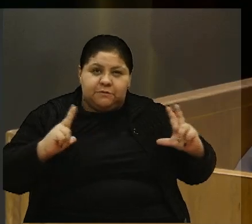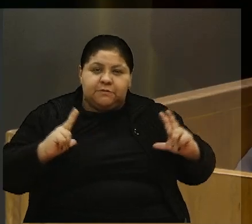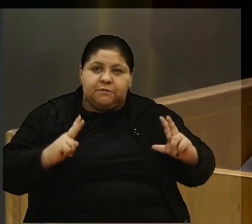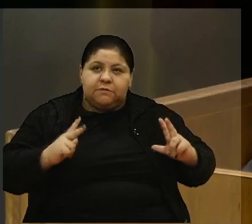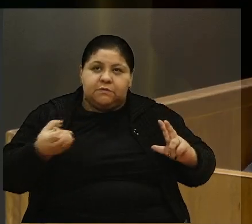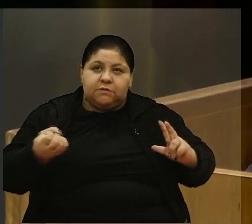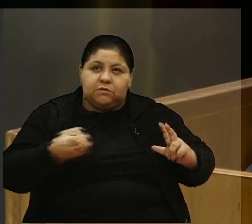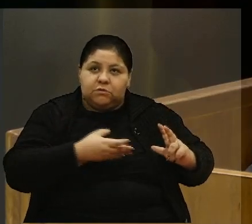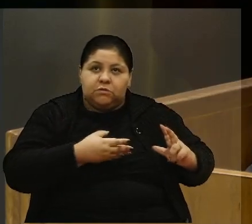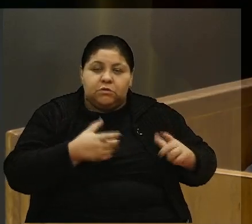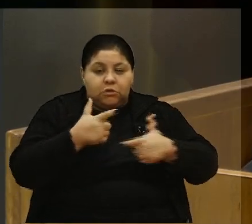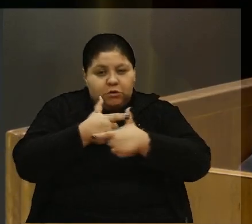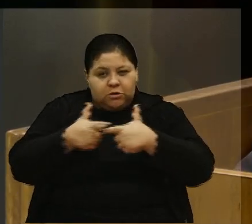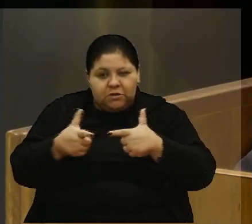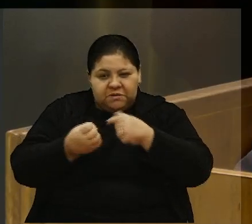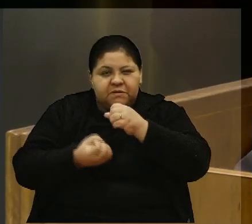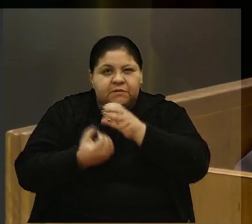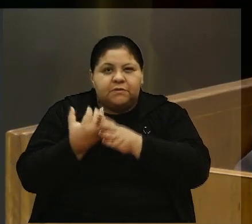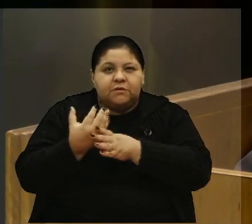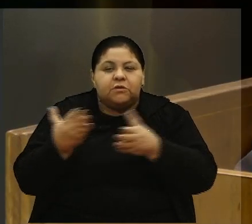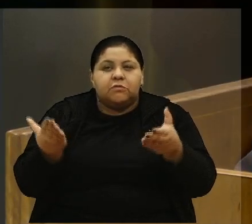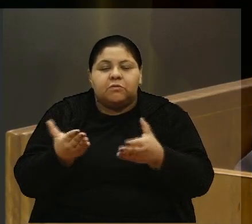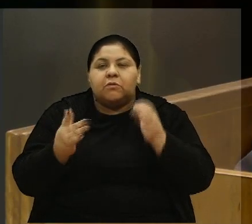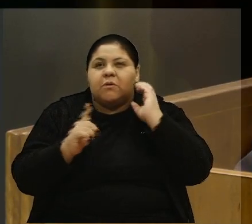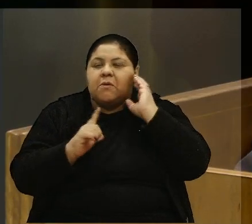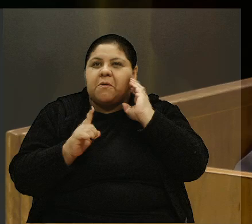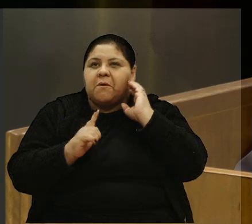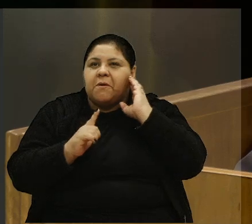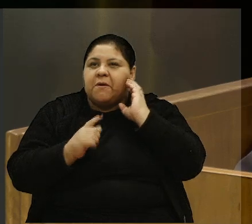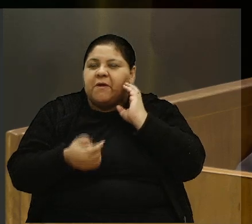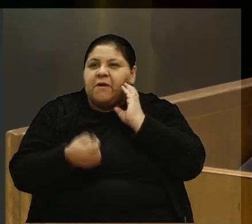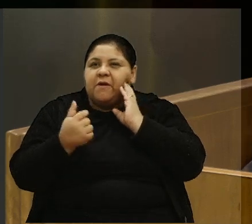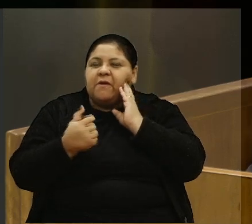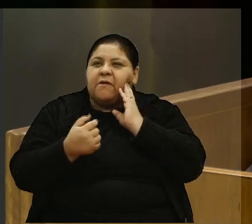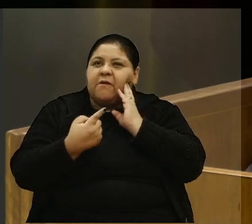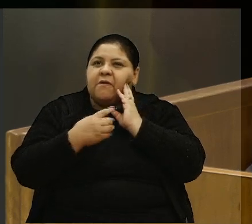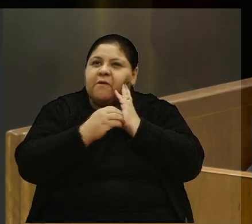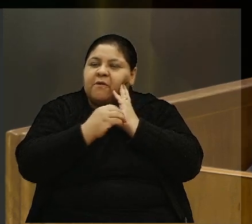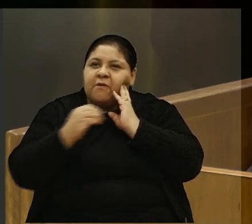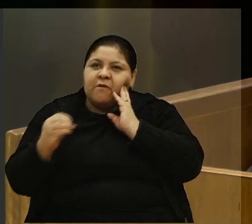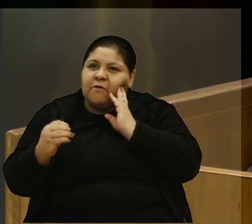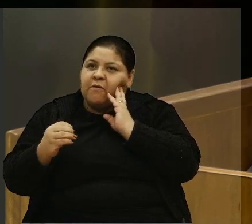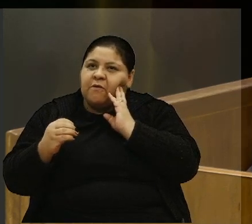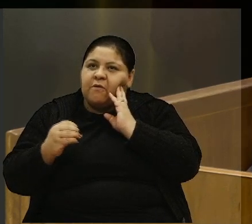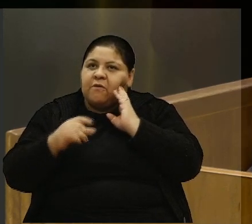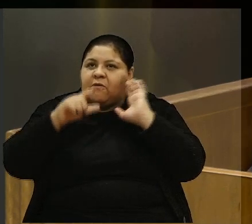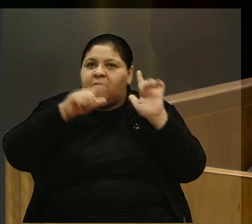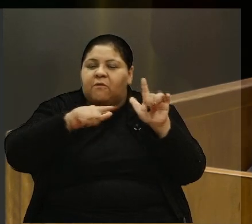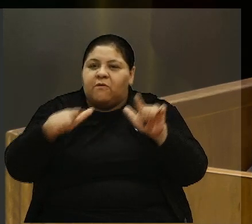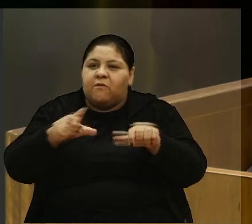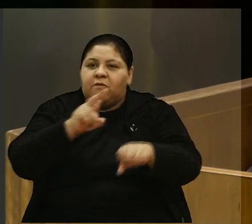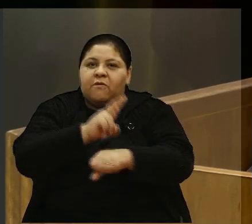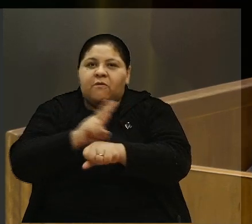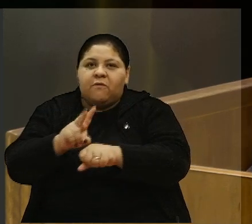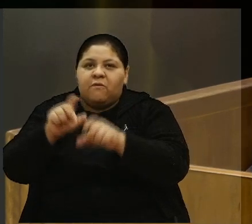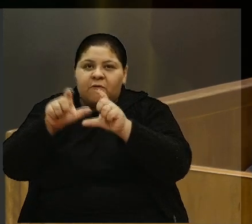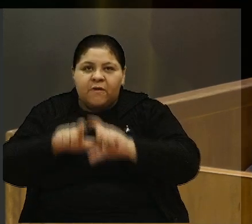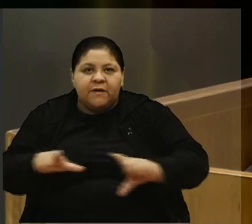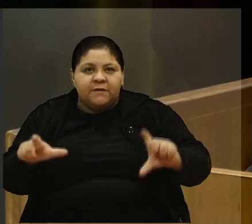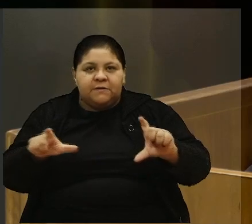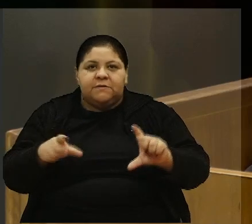novos parcelamentos que surgiram, hoje nós temos quase 100 estações de tratamento de esgoto na nossa